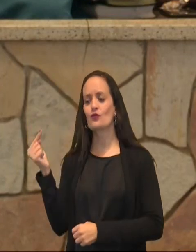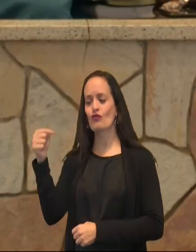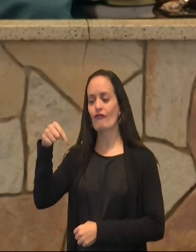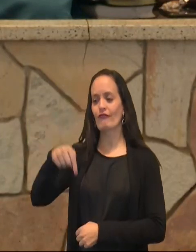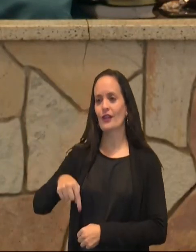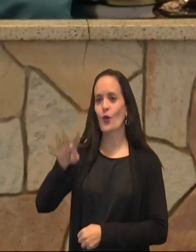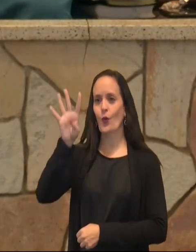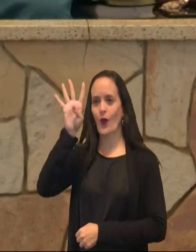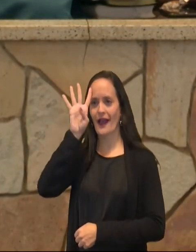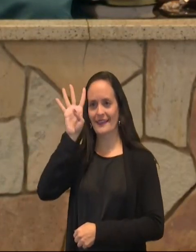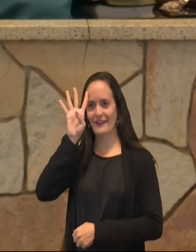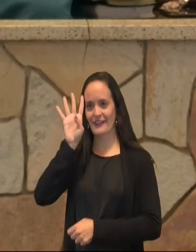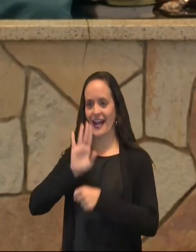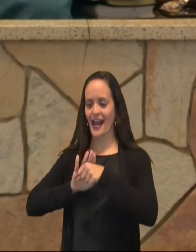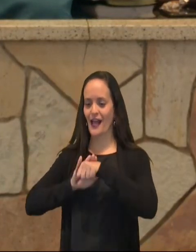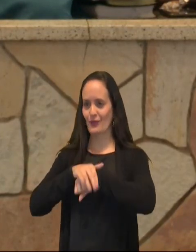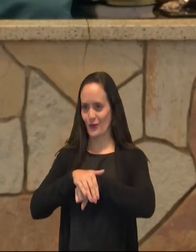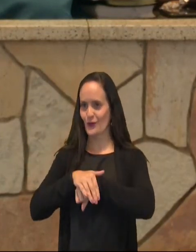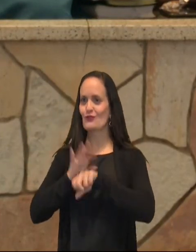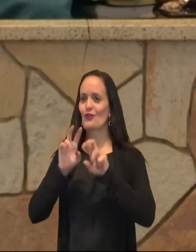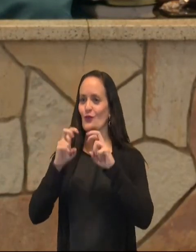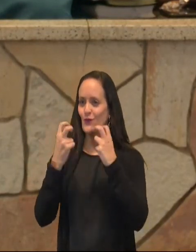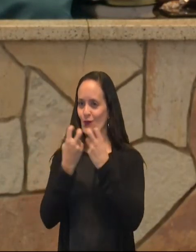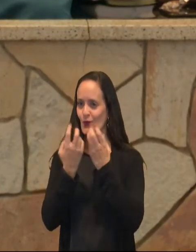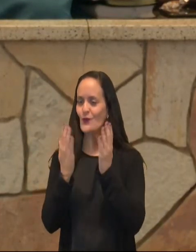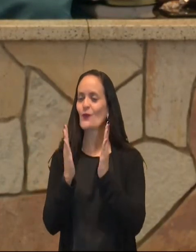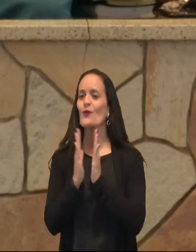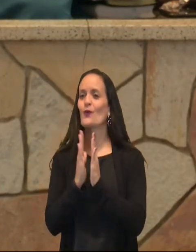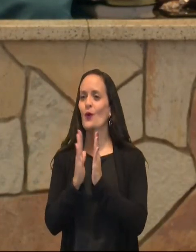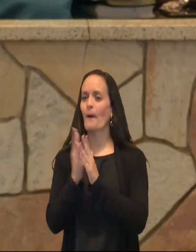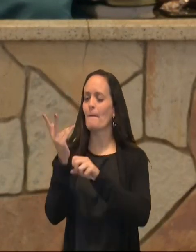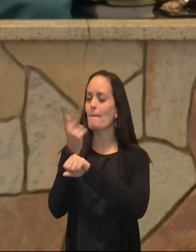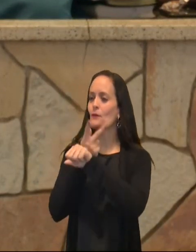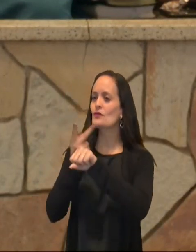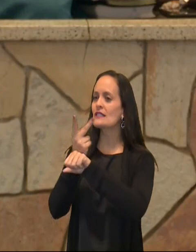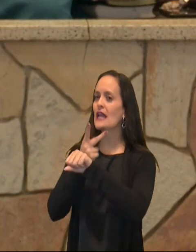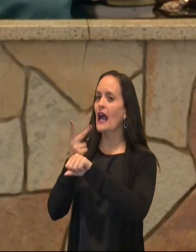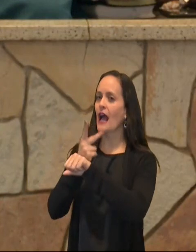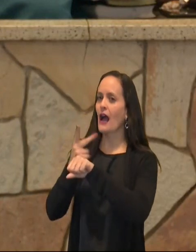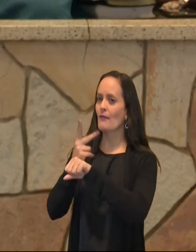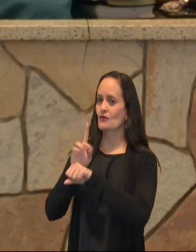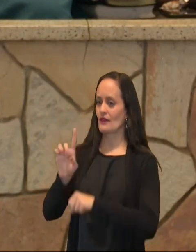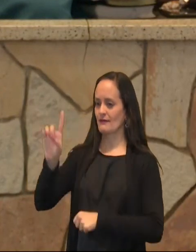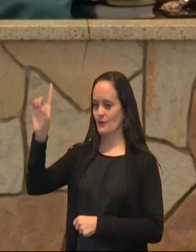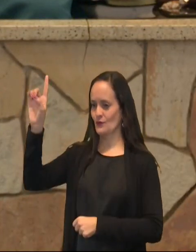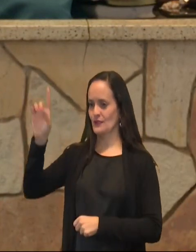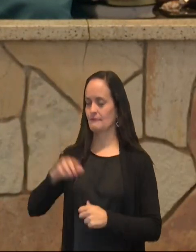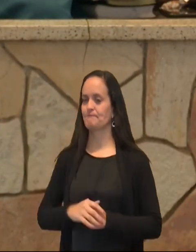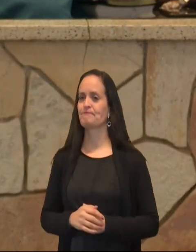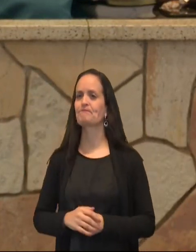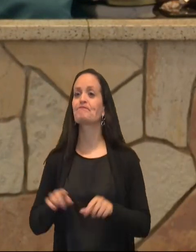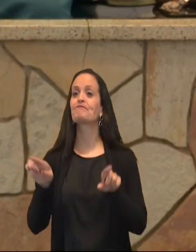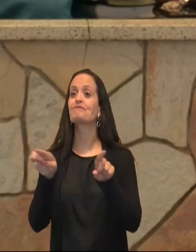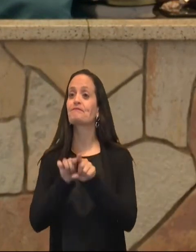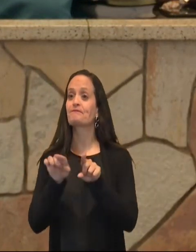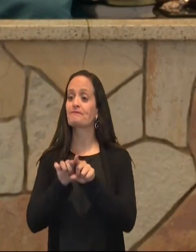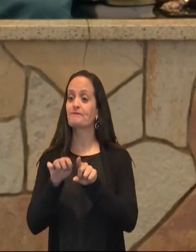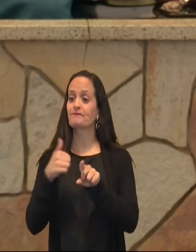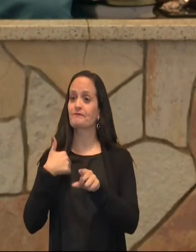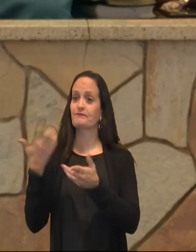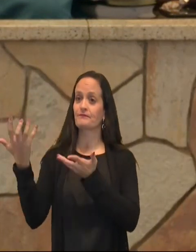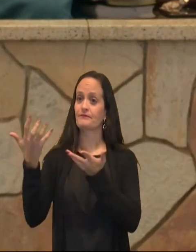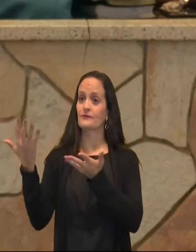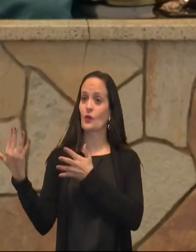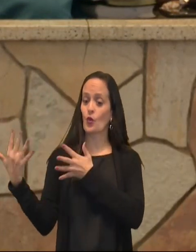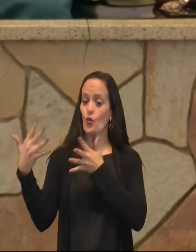da sua semana para que possamos juntos interceder pela nossa igreja e buscarmos a presença do Senhor. E quero convidar também a igreja para